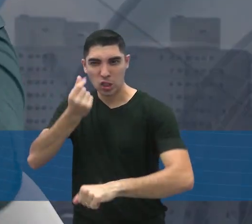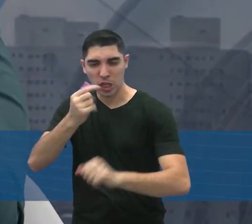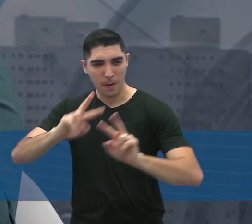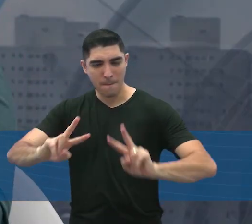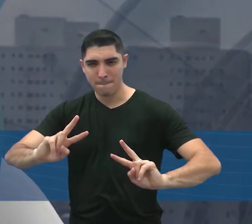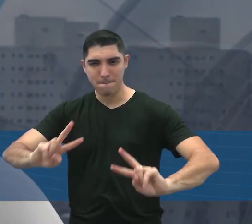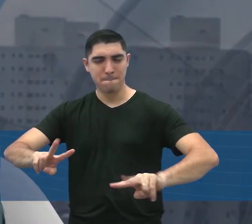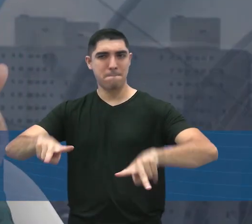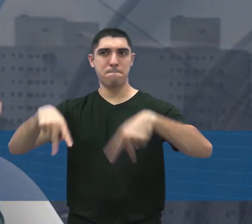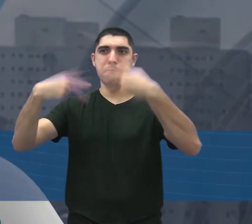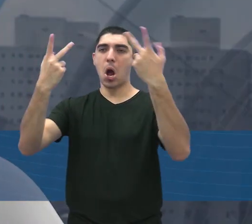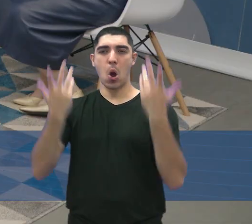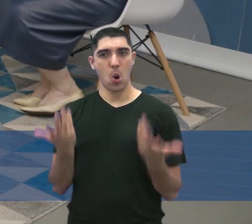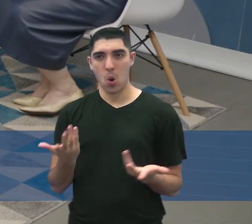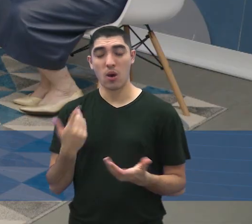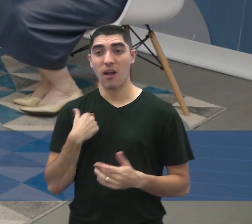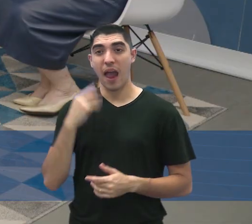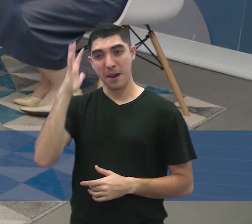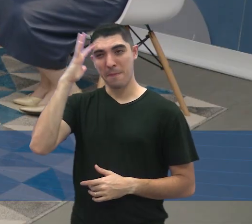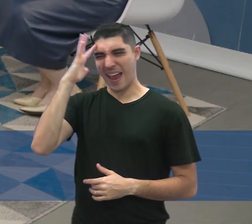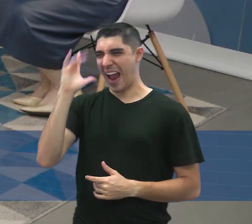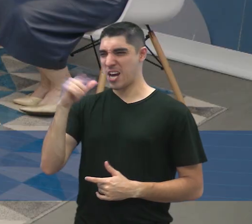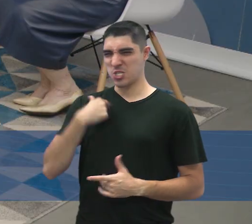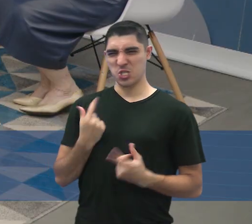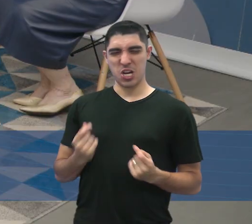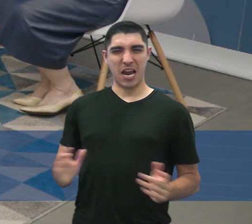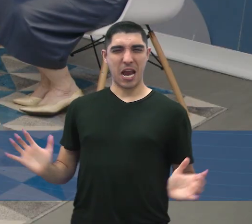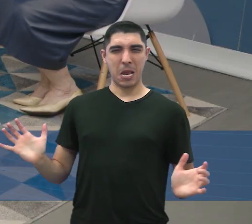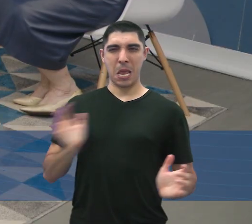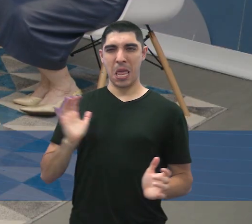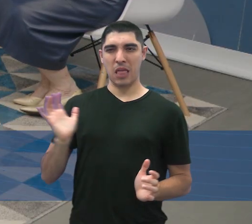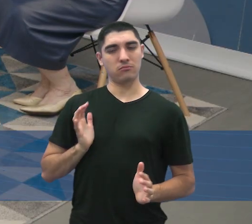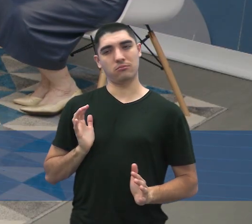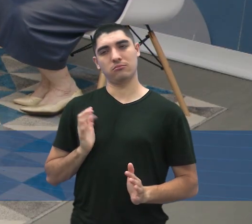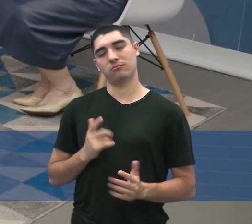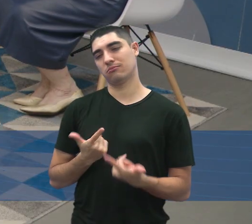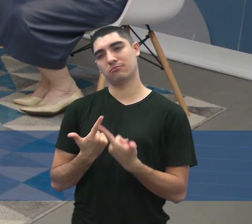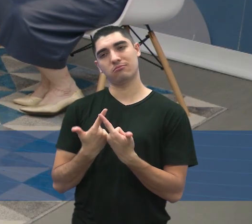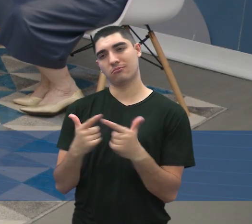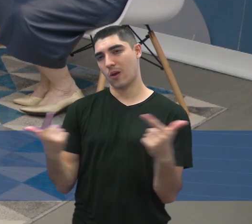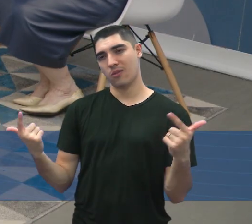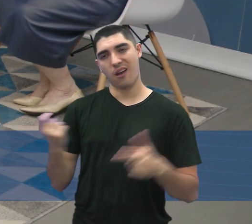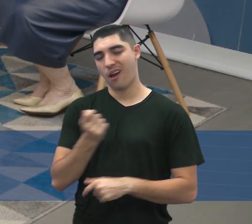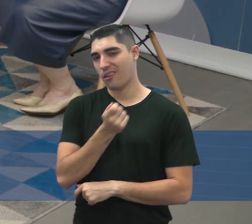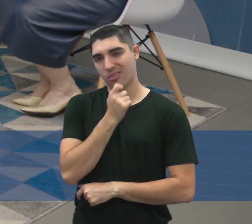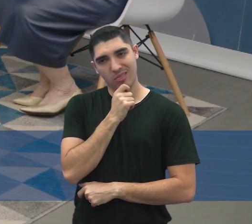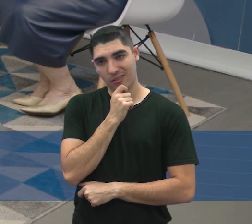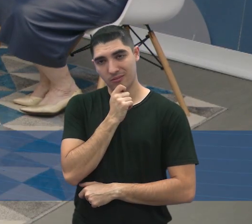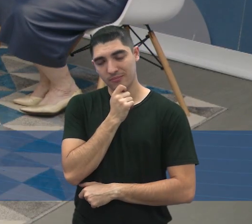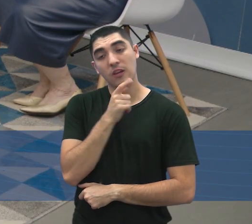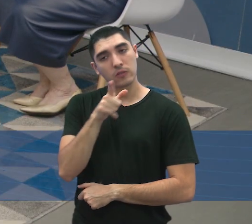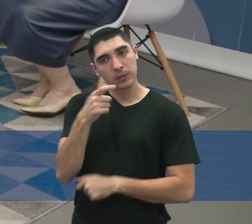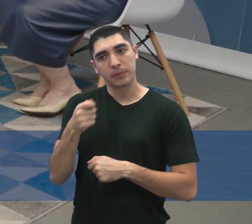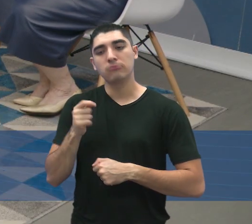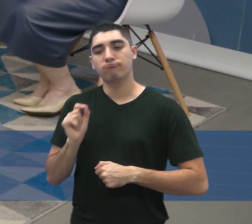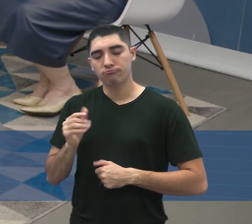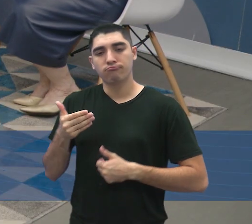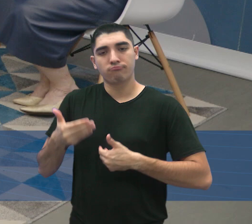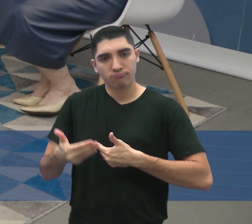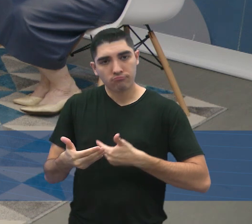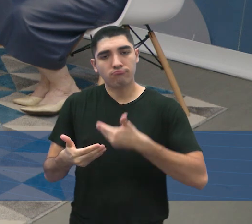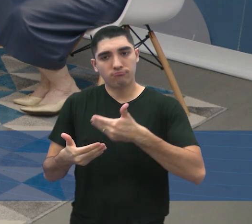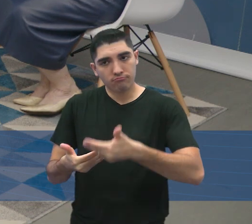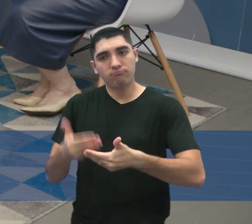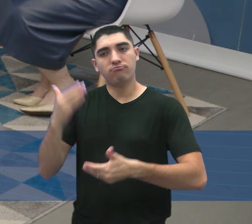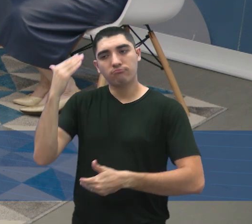o príncipe num cavalo branco que venha te salvar, ele não existe. Então, a gente tem que ter o protagonismo de buscar